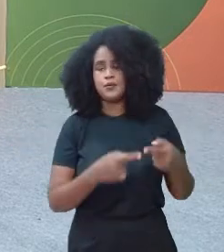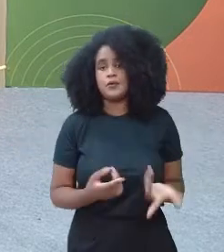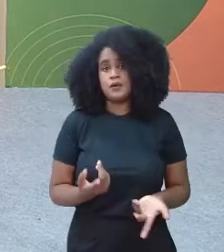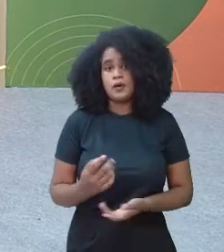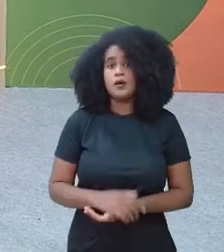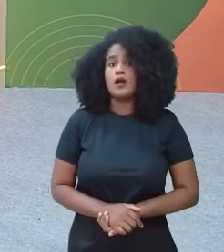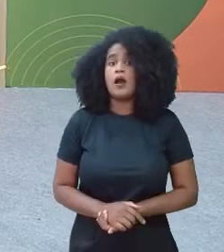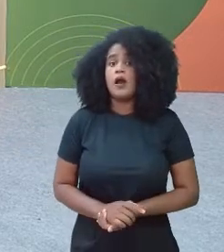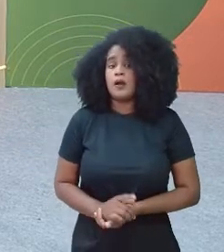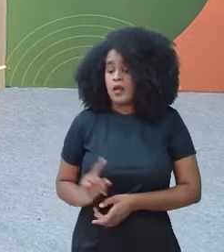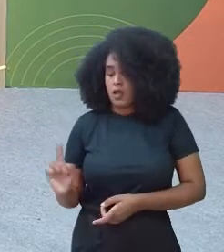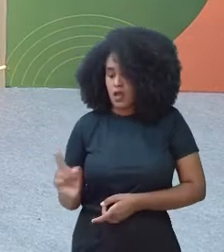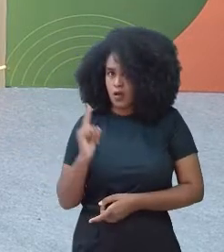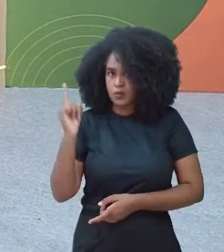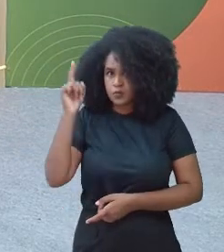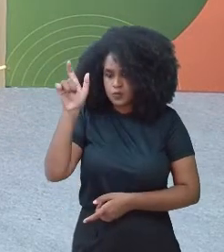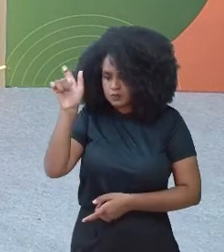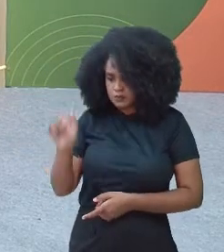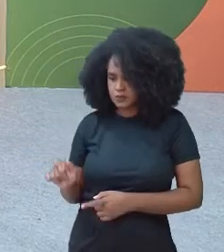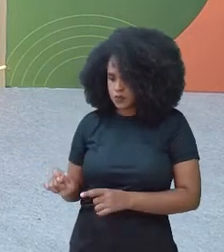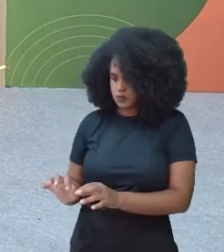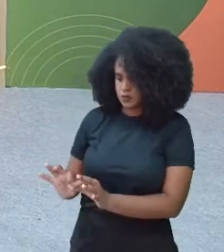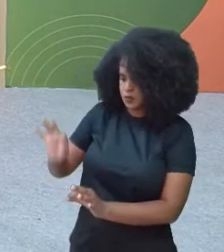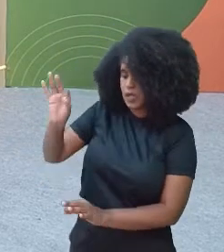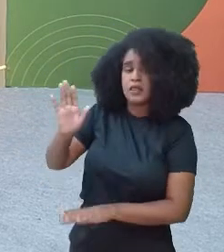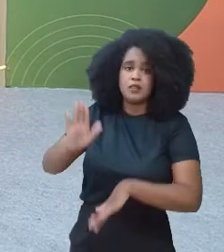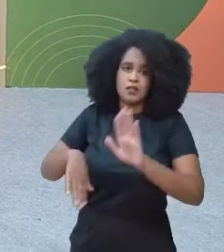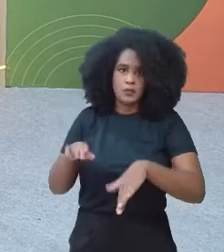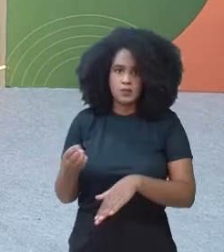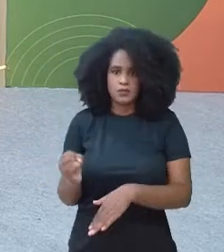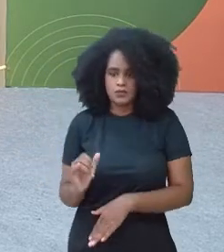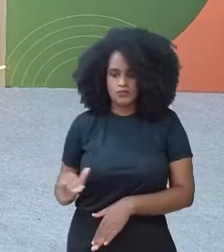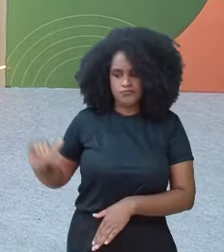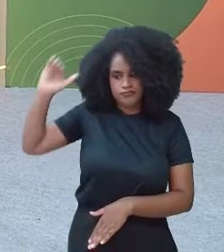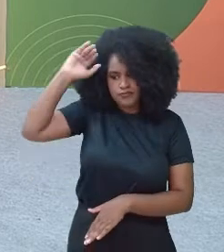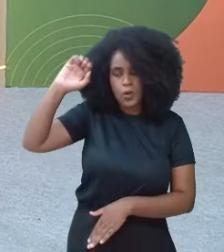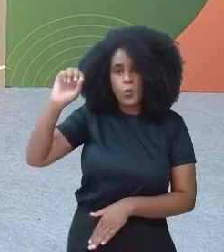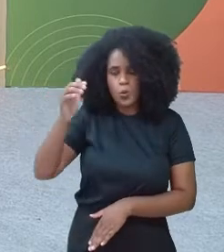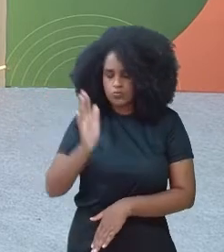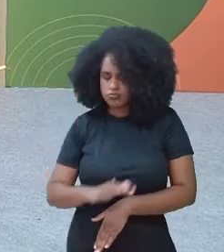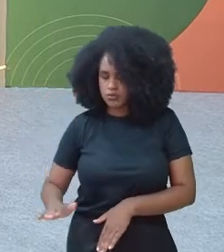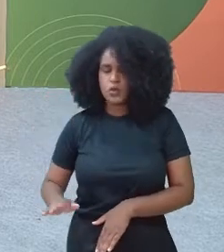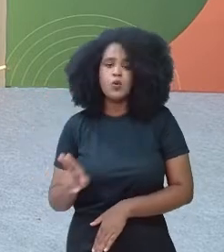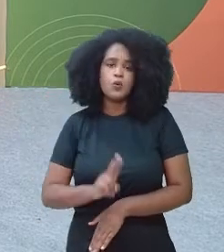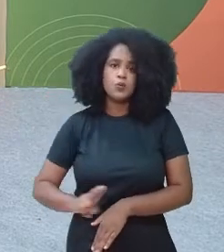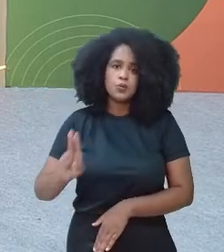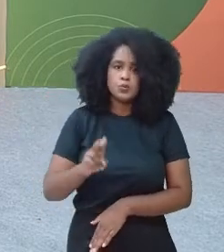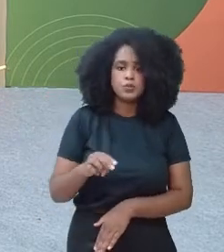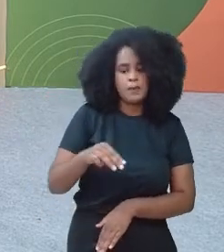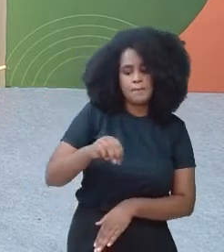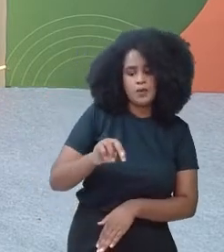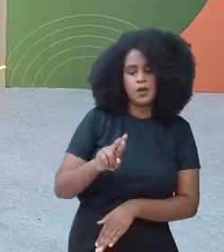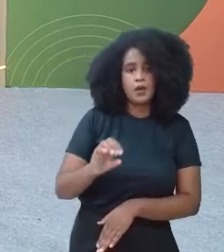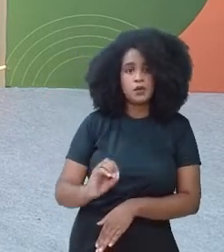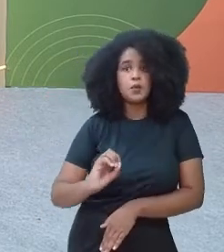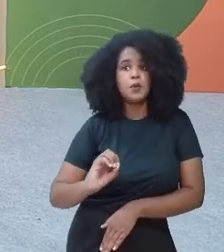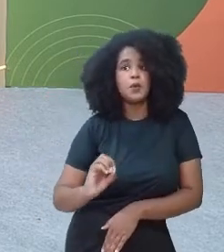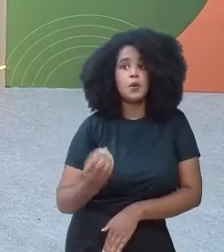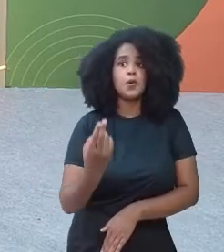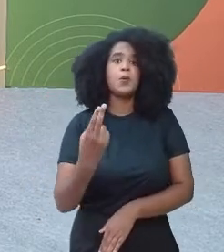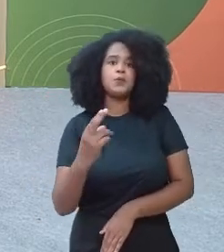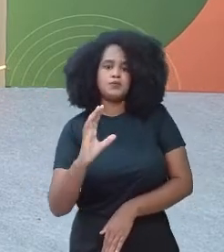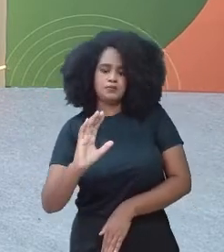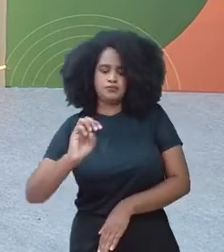altura, dependendo do tamanho da criança, do adulto, a gente usa metro, a gente usa centímetro também, né? São unidades ali